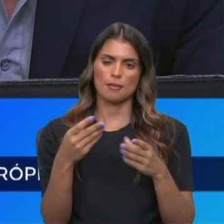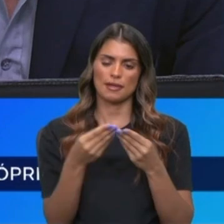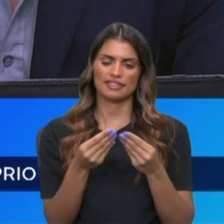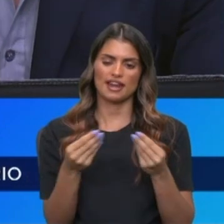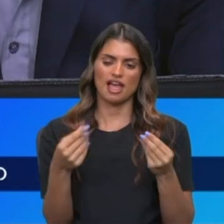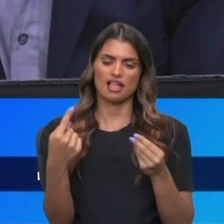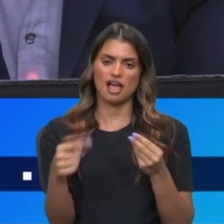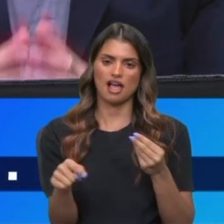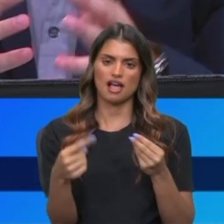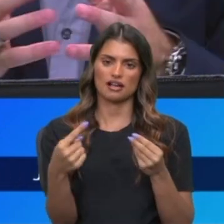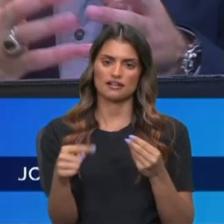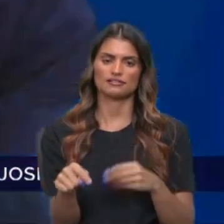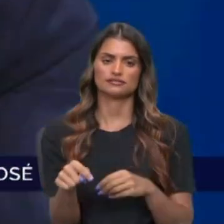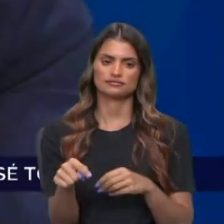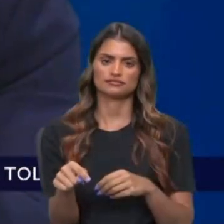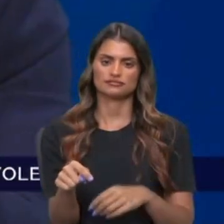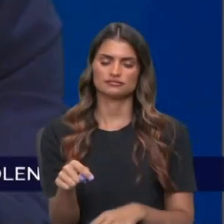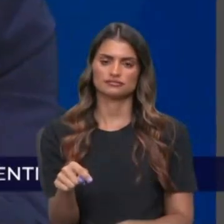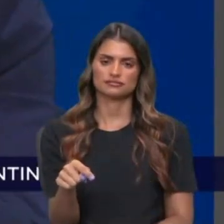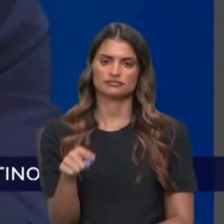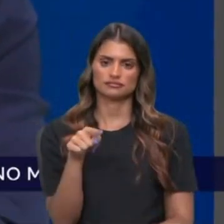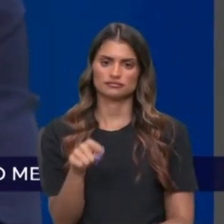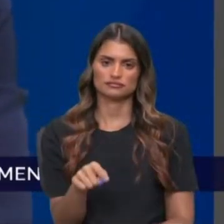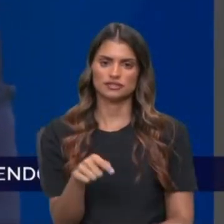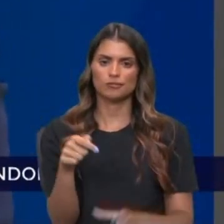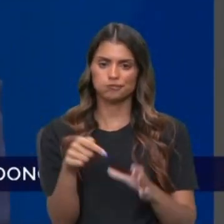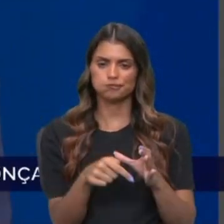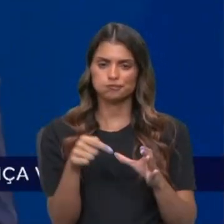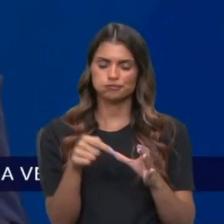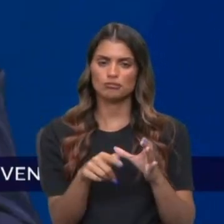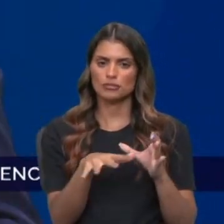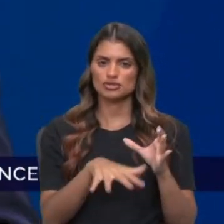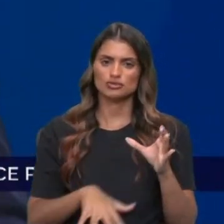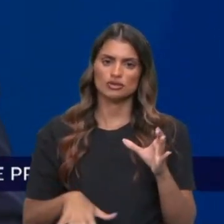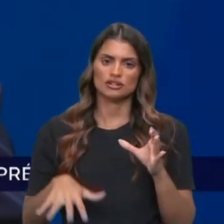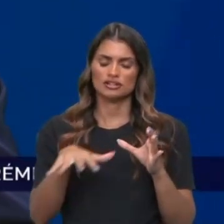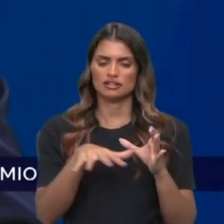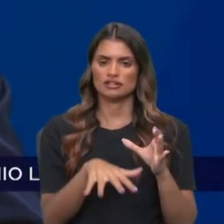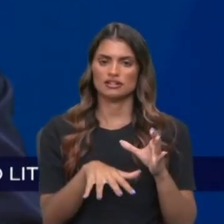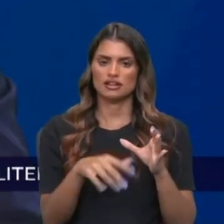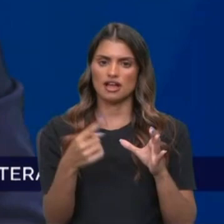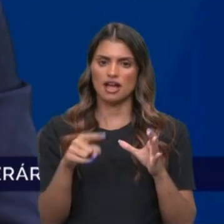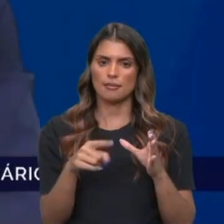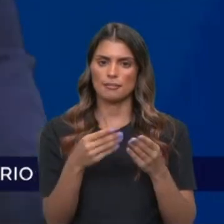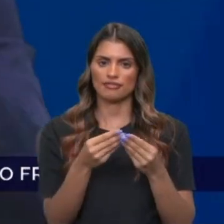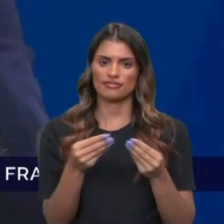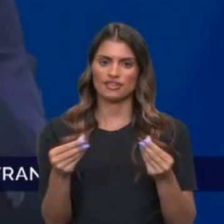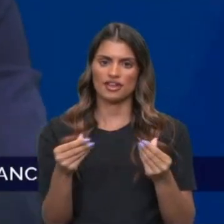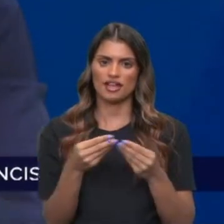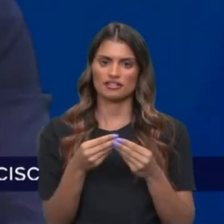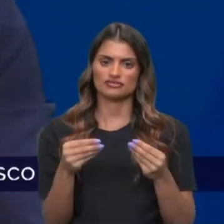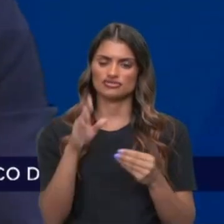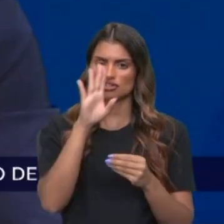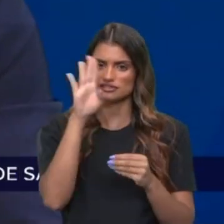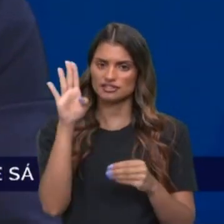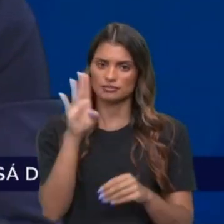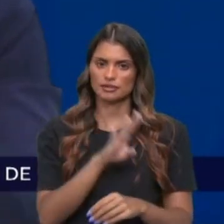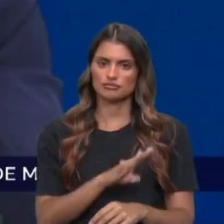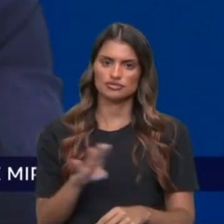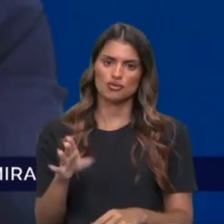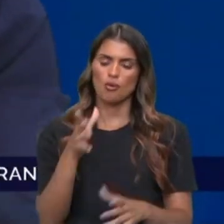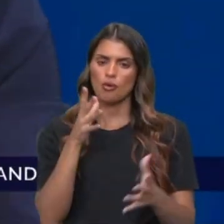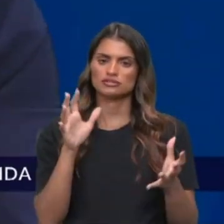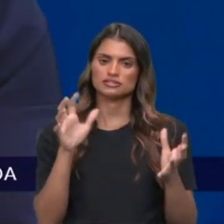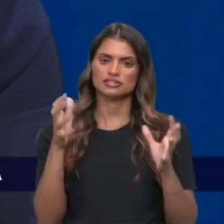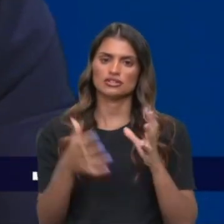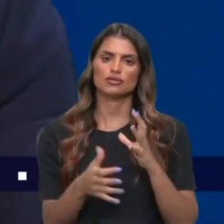orgânica. E, portanto, será que Encélado, por ter nascido também numa zona onde havia muita concentração de matéria orgânica, já sabemos que tem um oceano, já sabemos